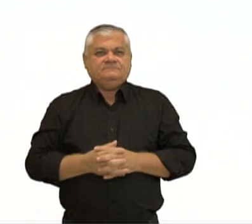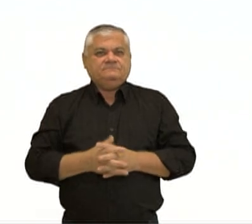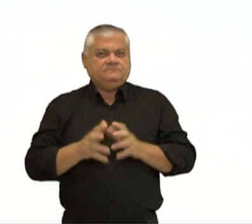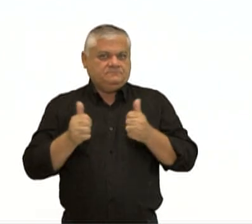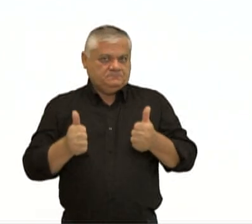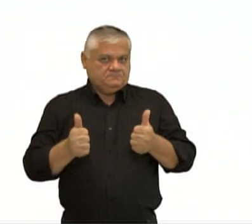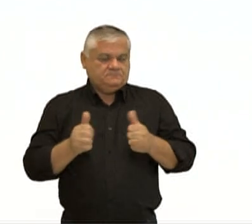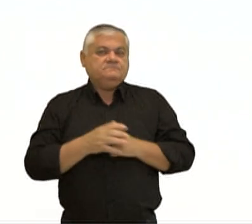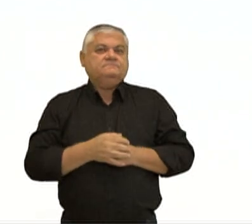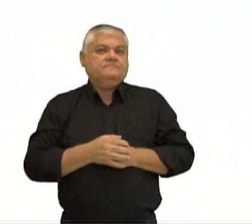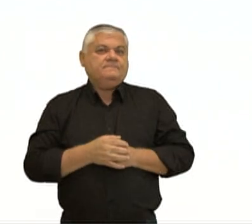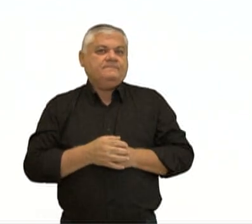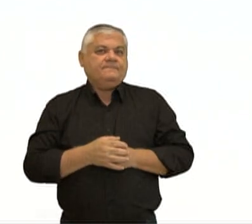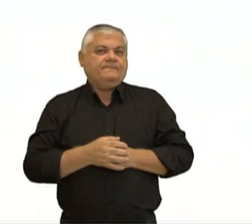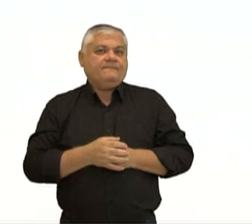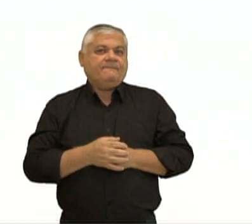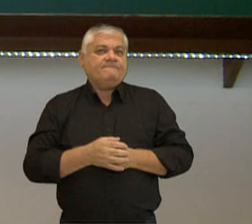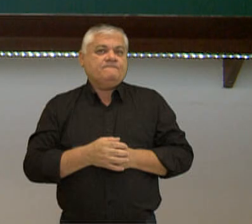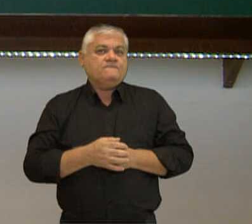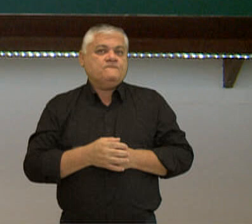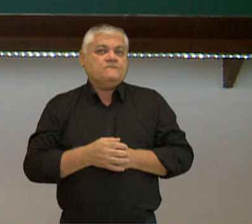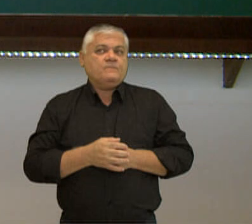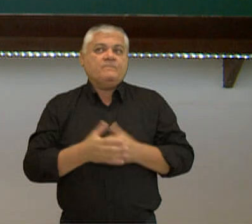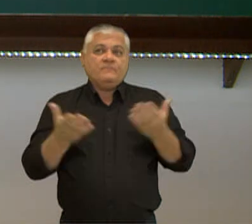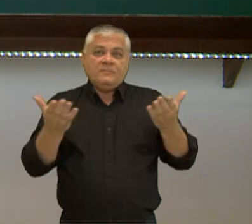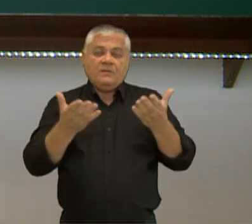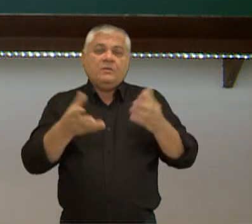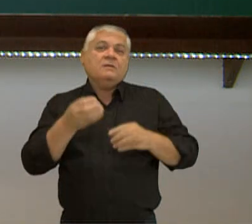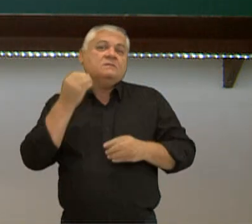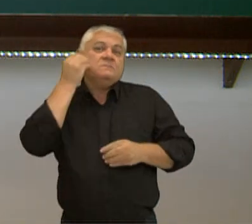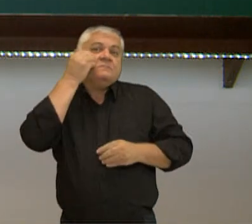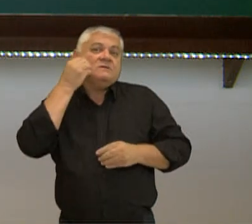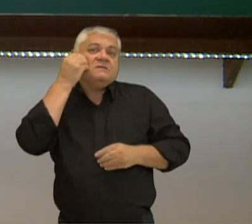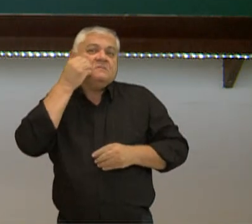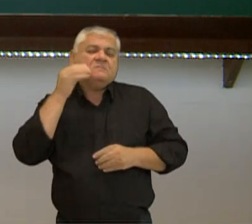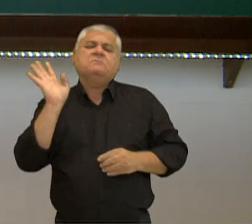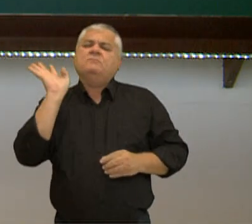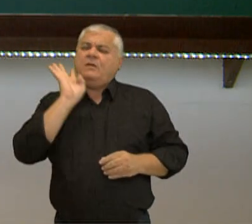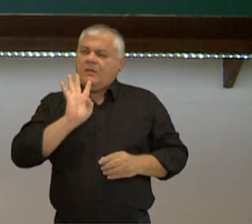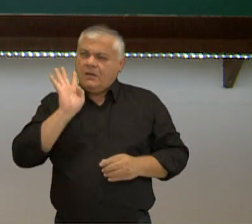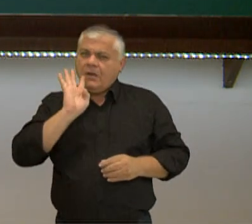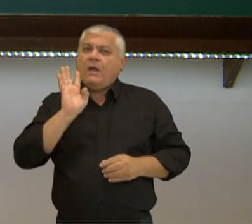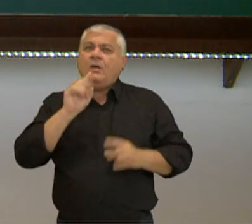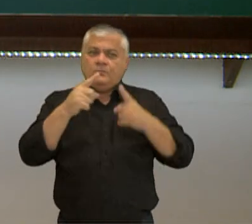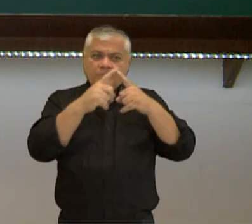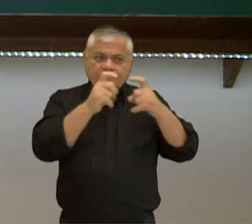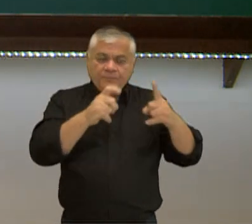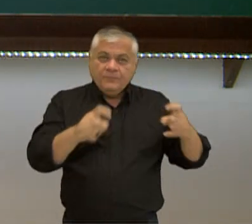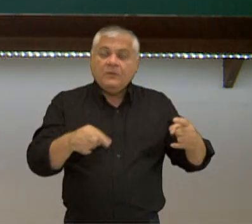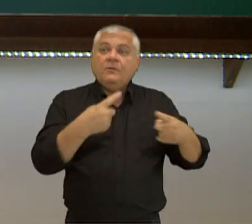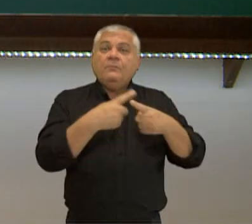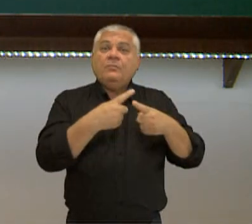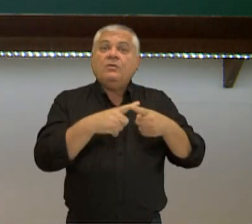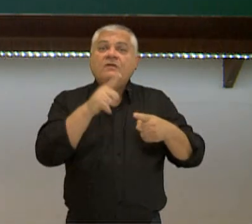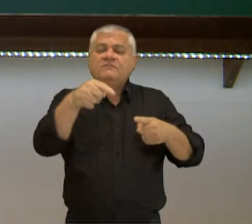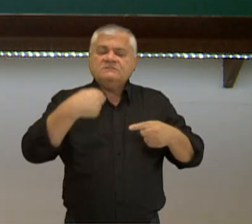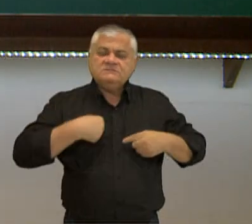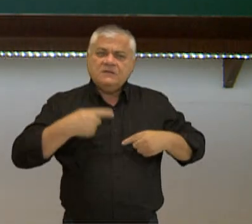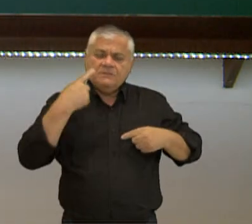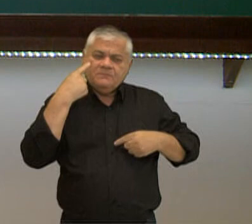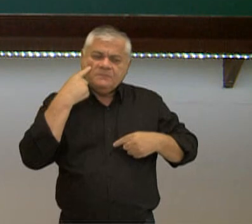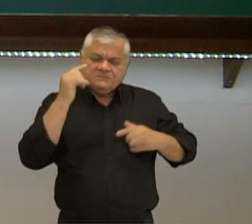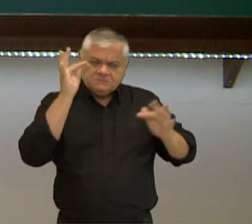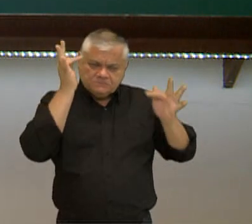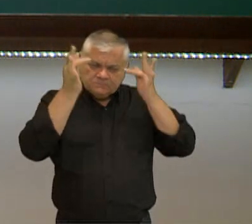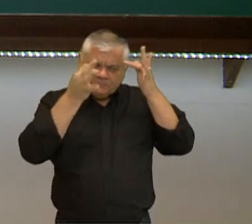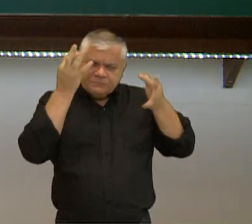Tranquilo? Então, pessoal, a experimentação ela é muito bacana dentro da ciência. É você conseguir